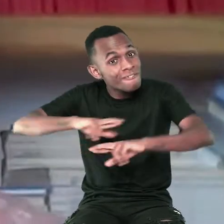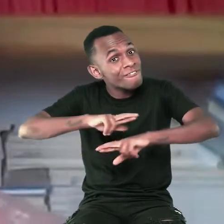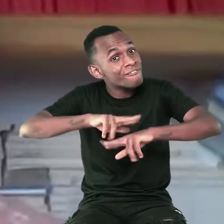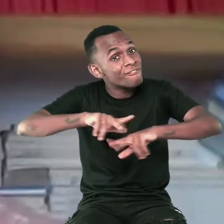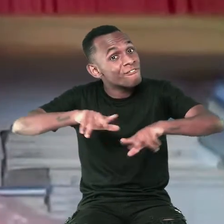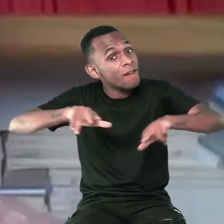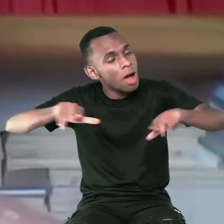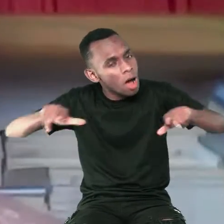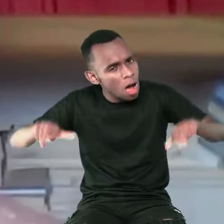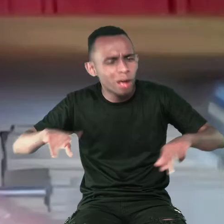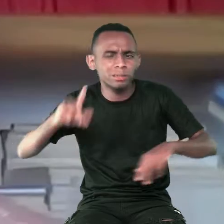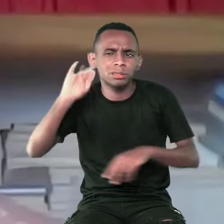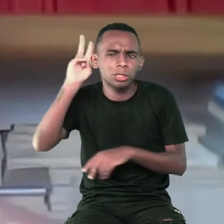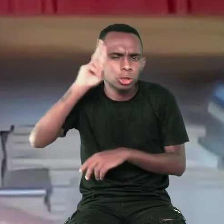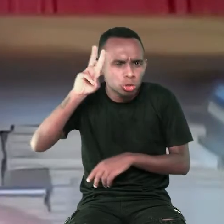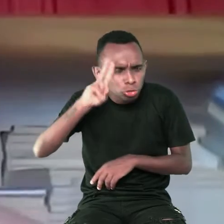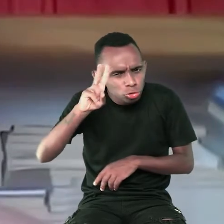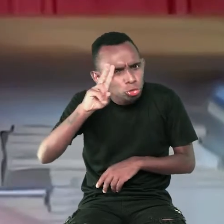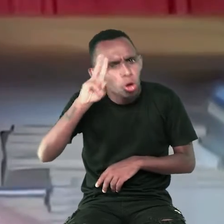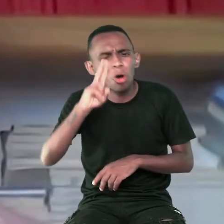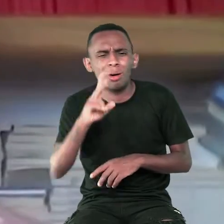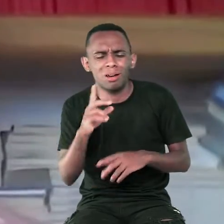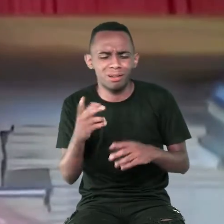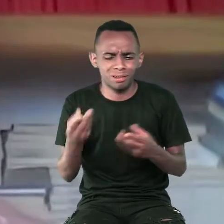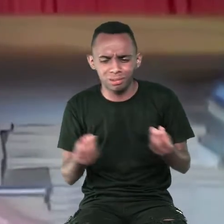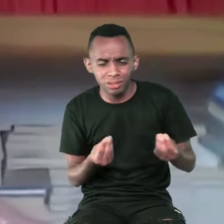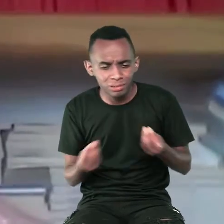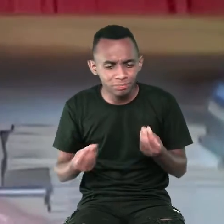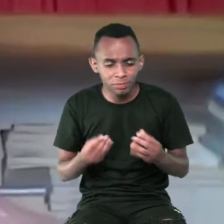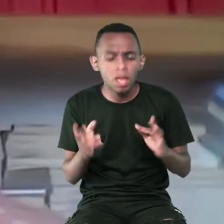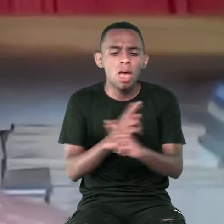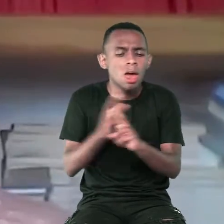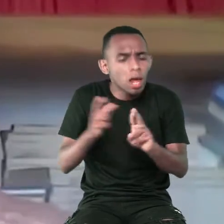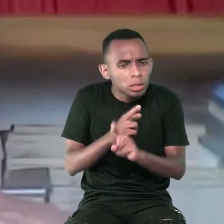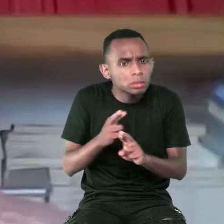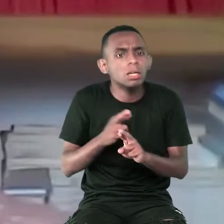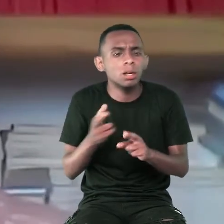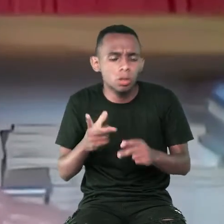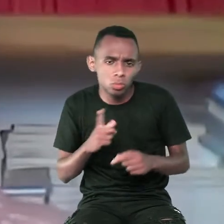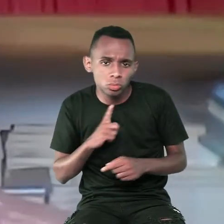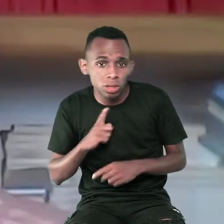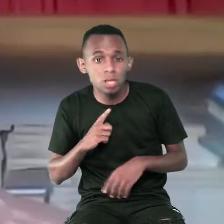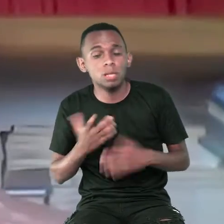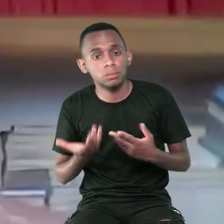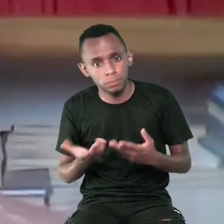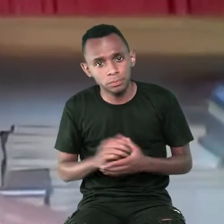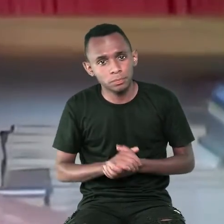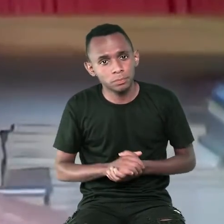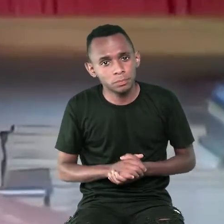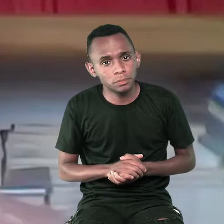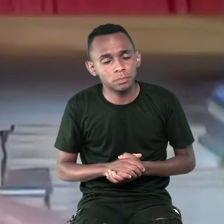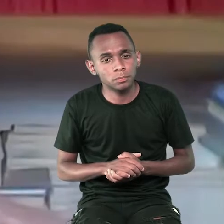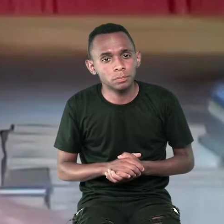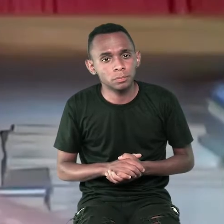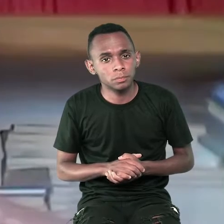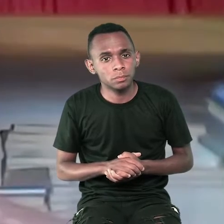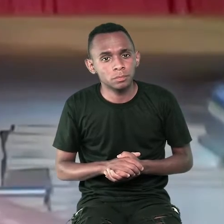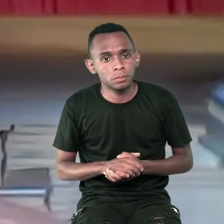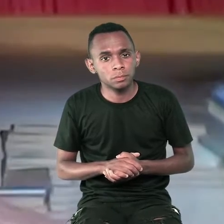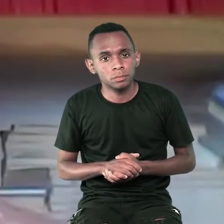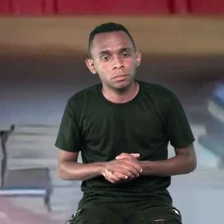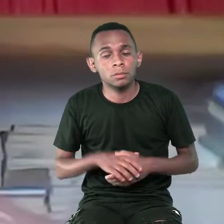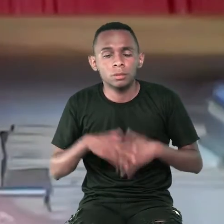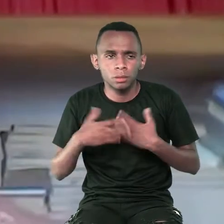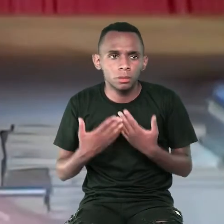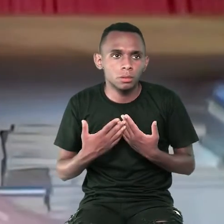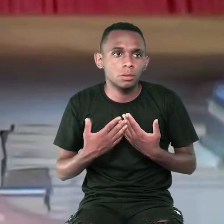muitas histórias que aparentemente nada tem a ver uma com a outra e depois se relacionam. Então, depois de, eu